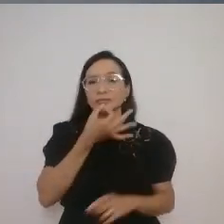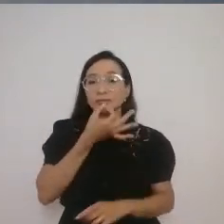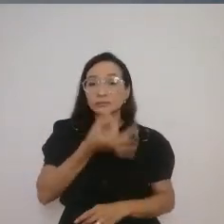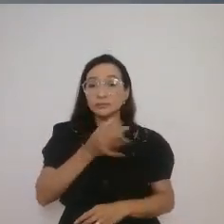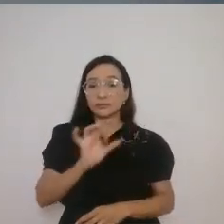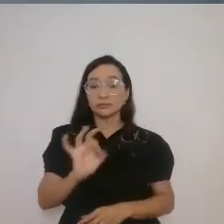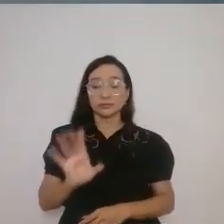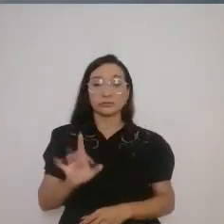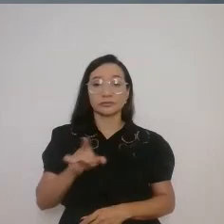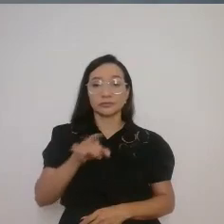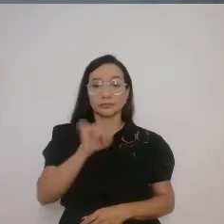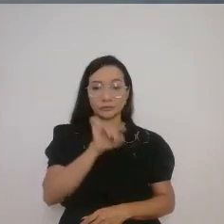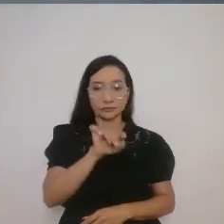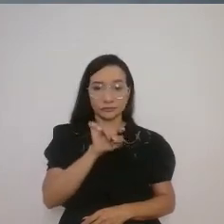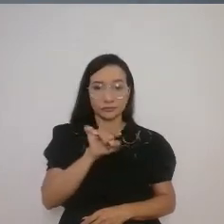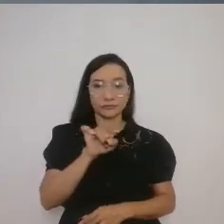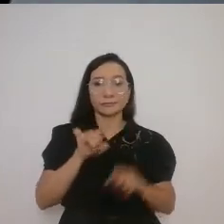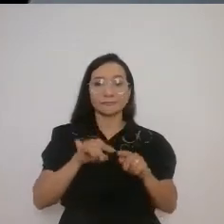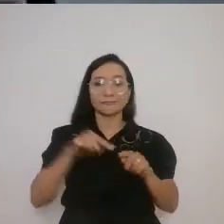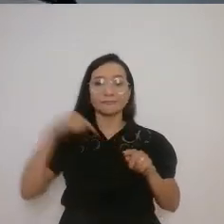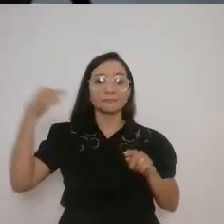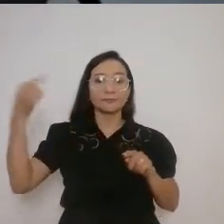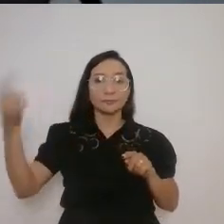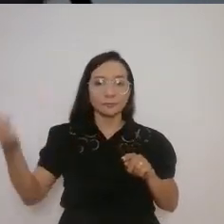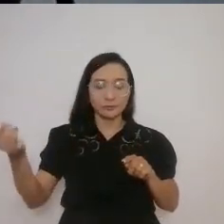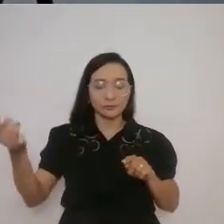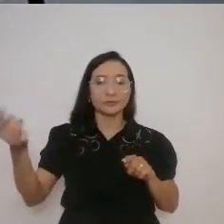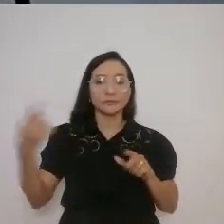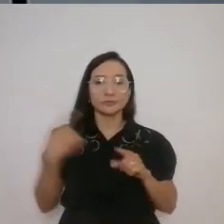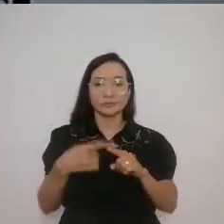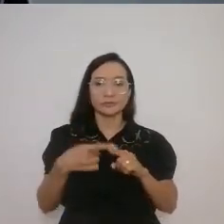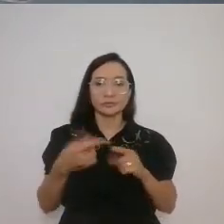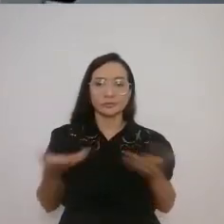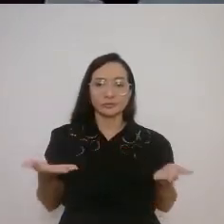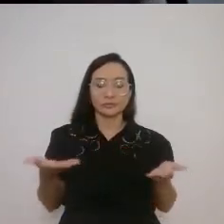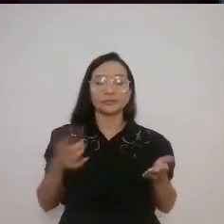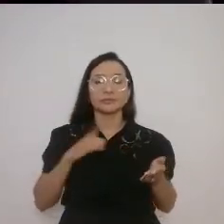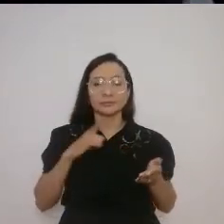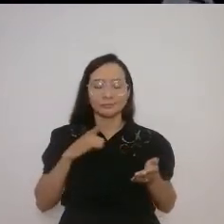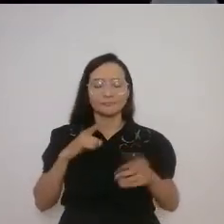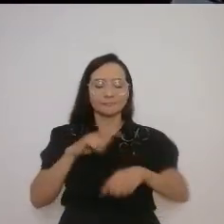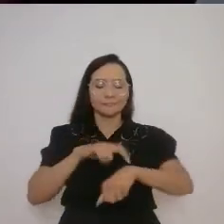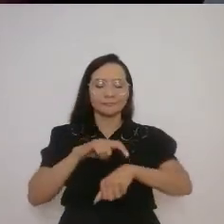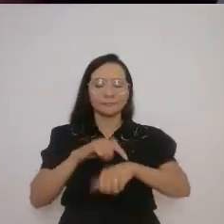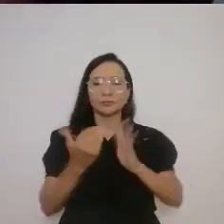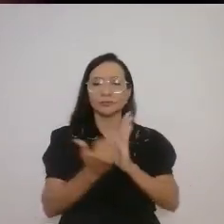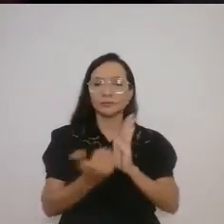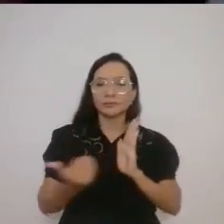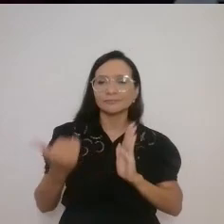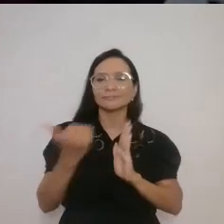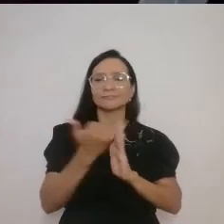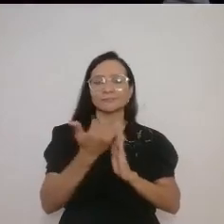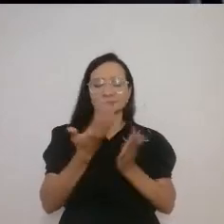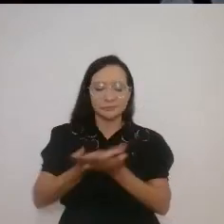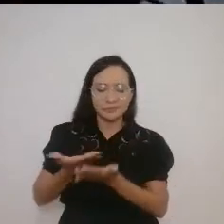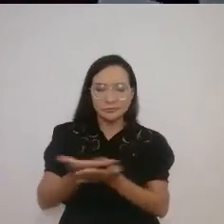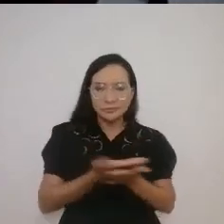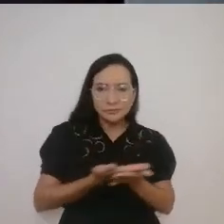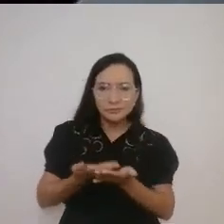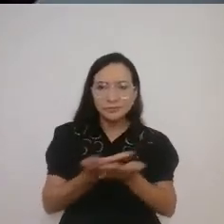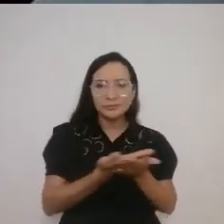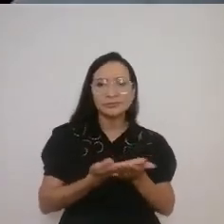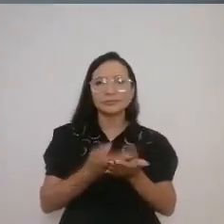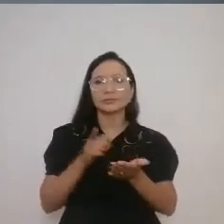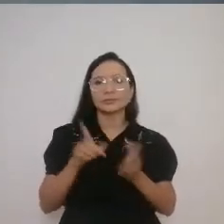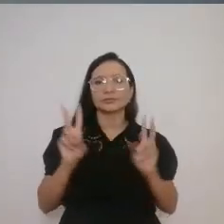Vossa Excelência adiasse para a próxima sessão, porque nós teríamos mais tempo para estudar o assunto, uma vez que só ontem à tarde, ou